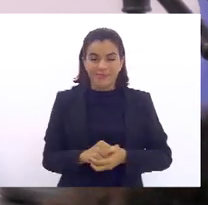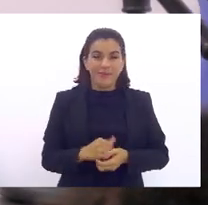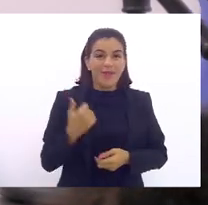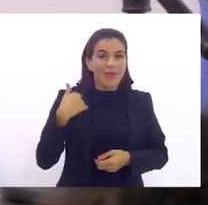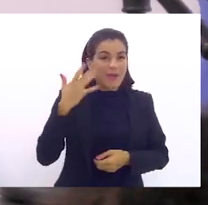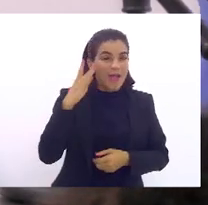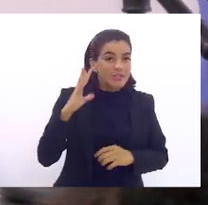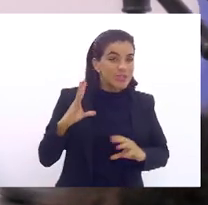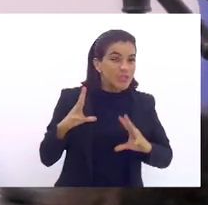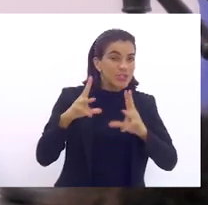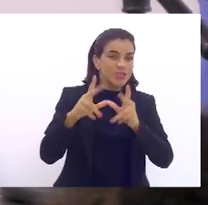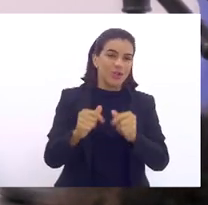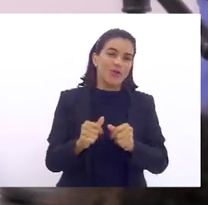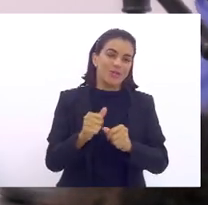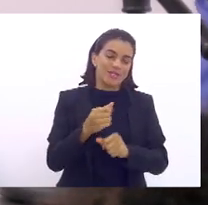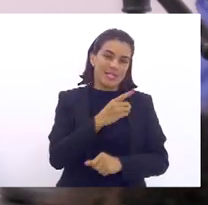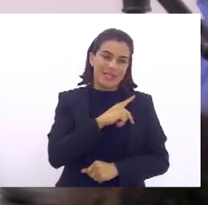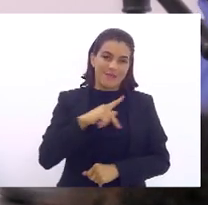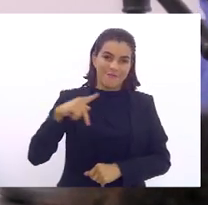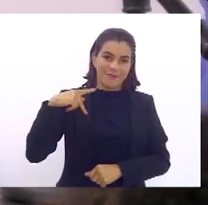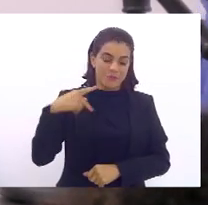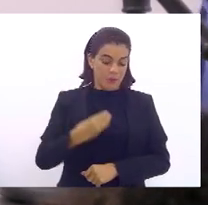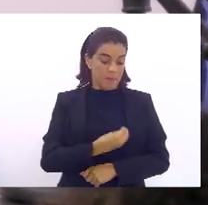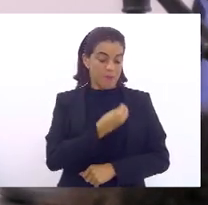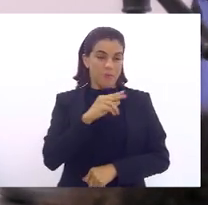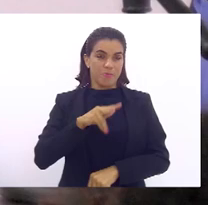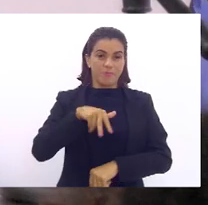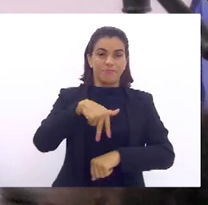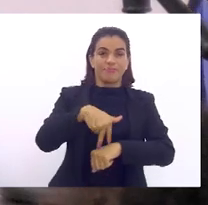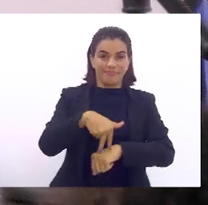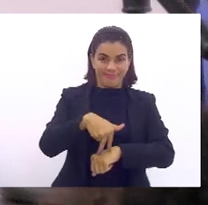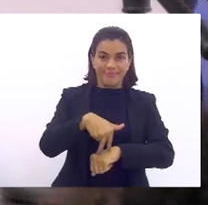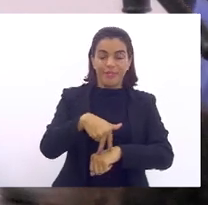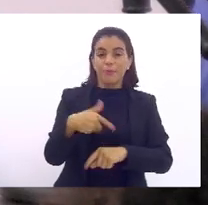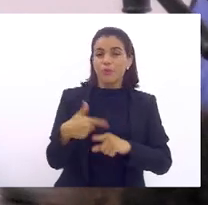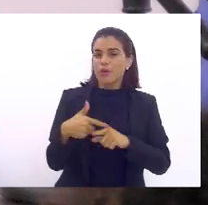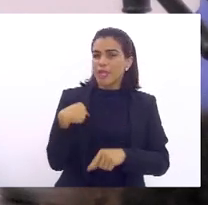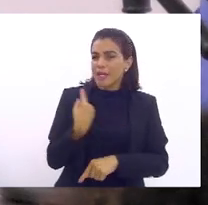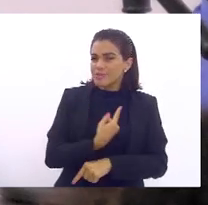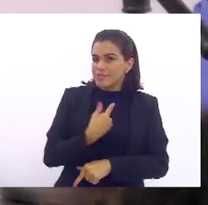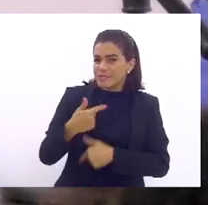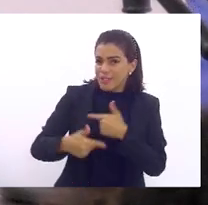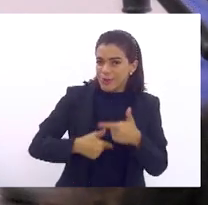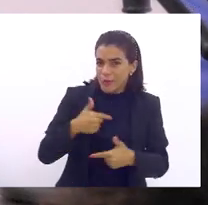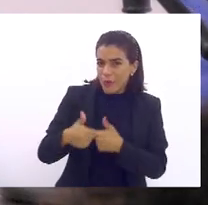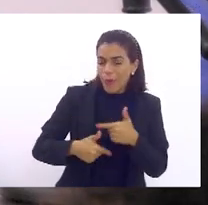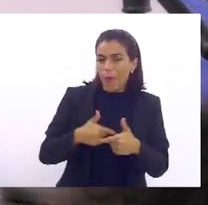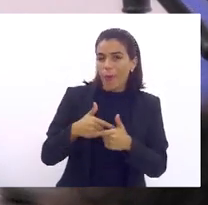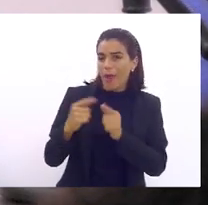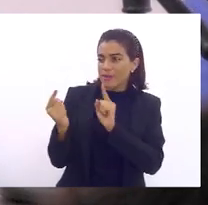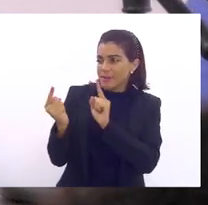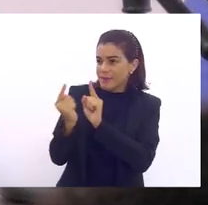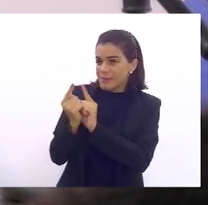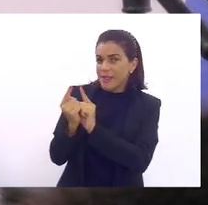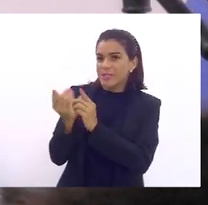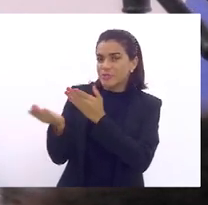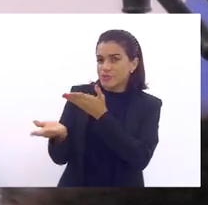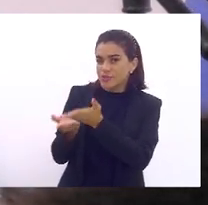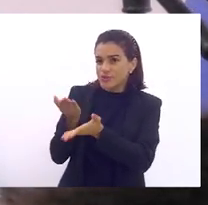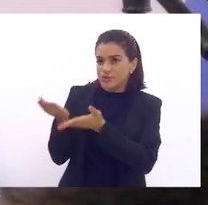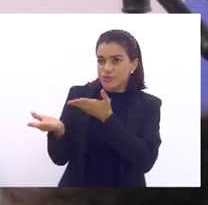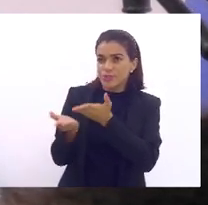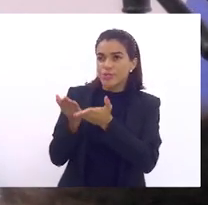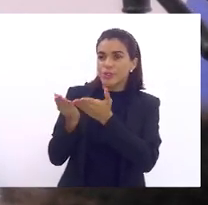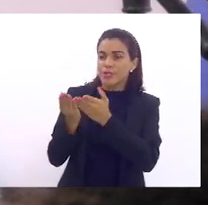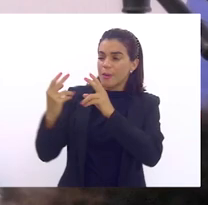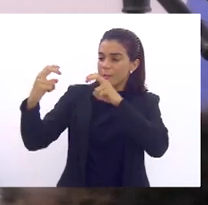todas elas a defensoria esteve porque a gente atua o nosso atendimento individualizado né e praticar